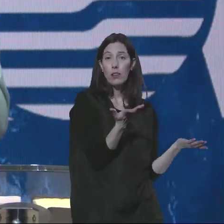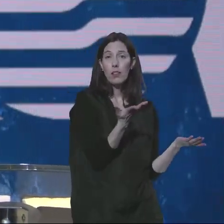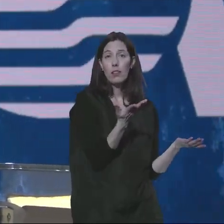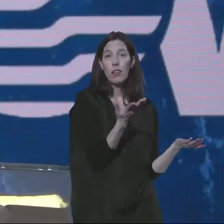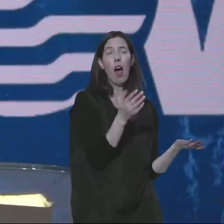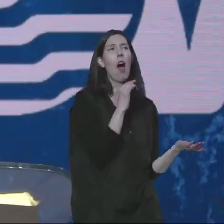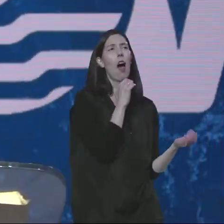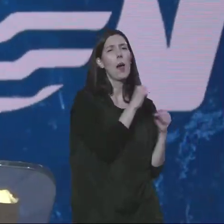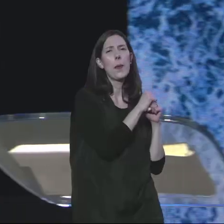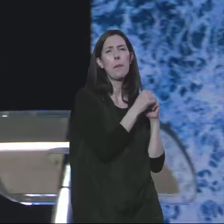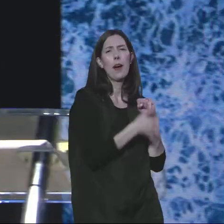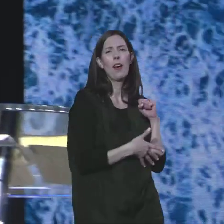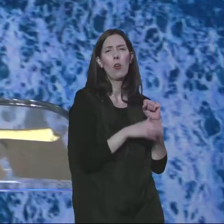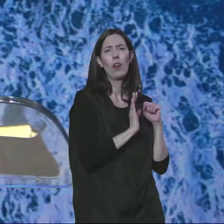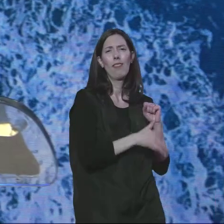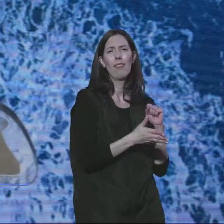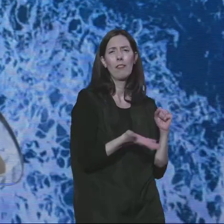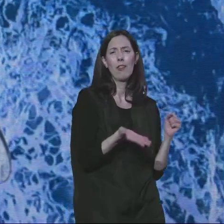né?